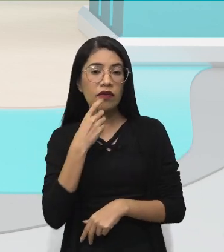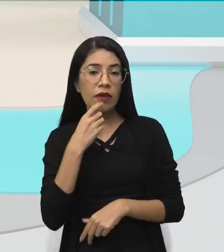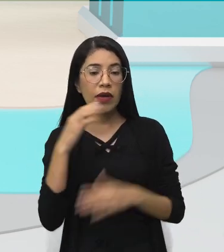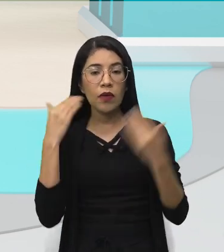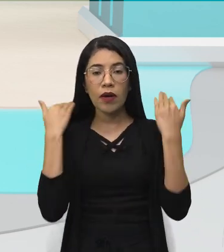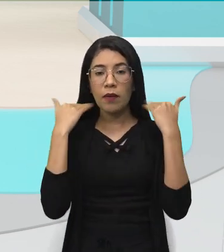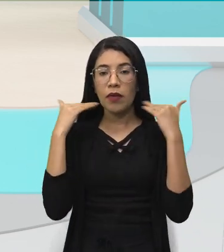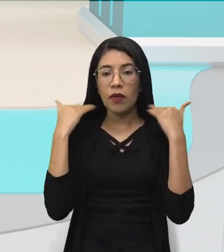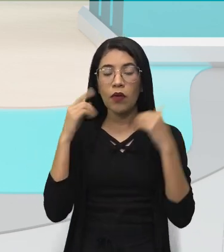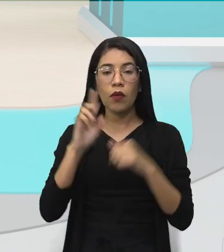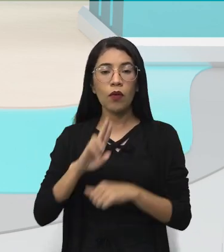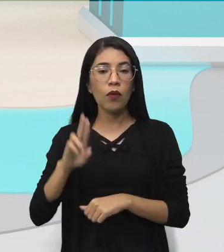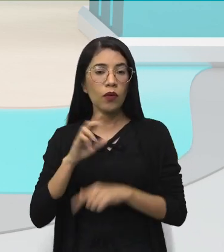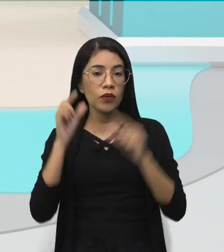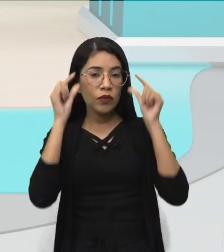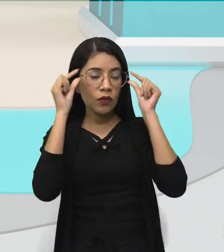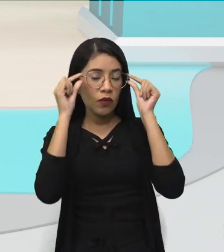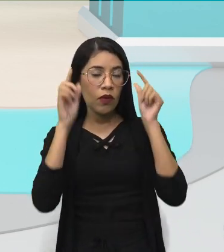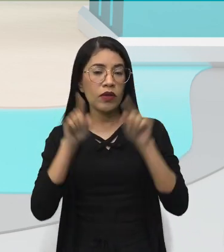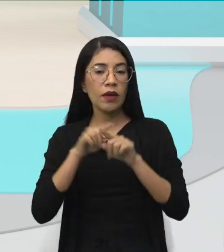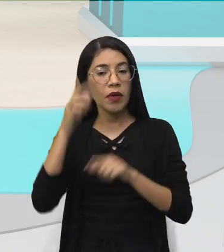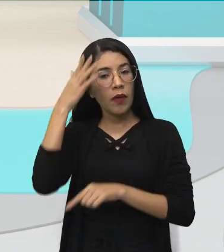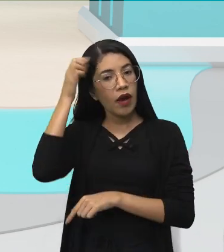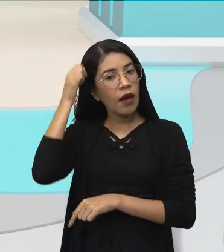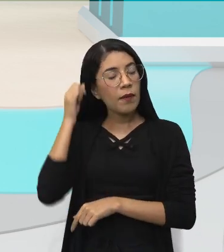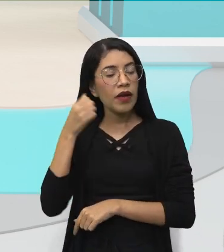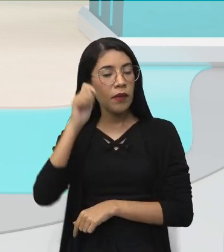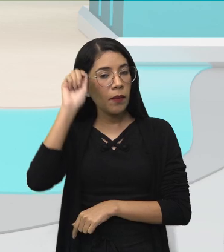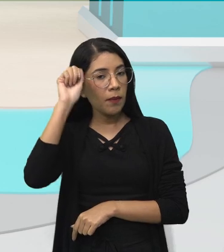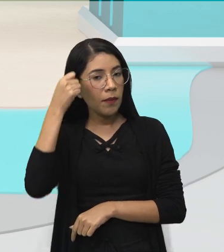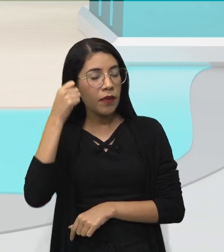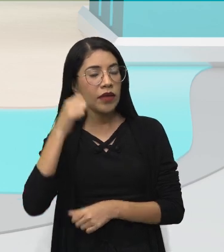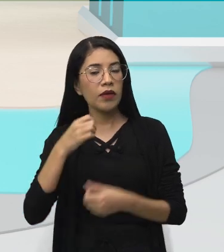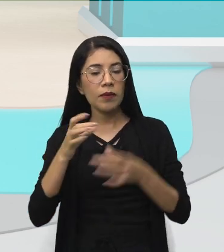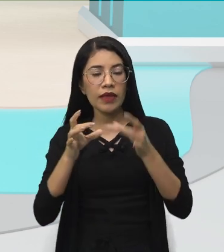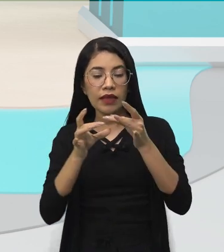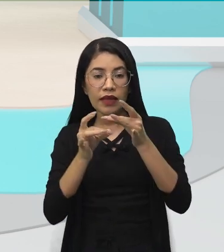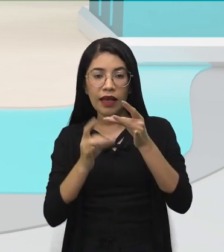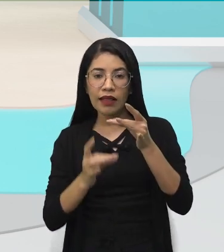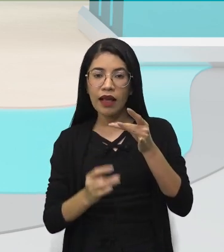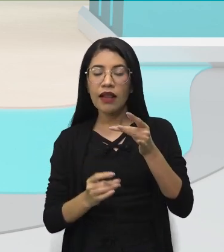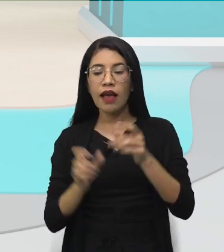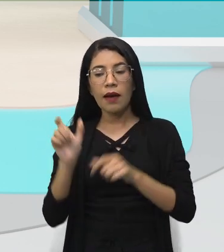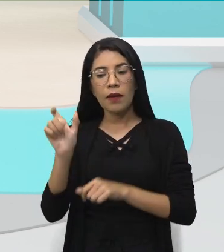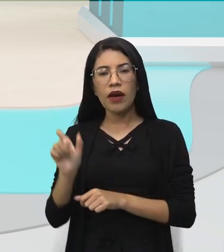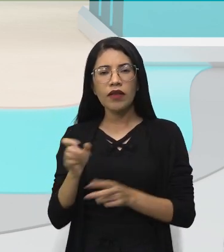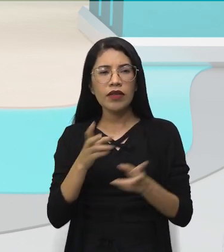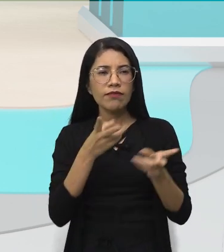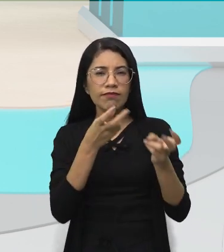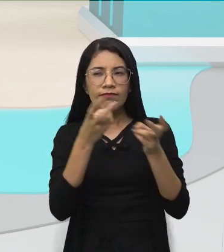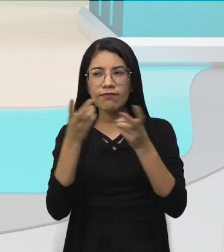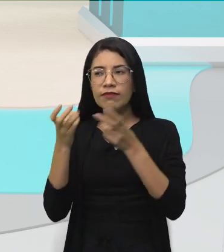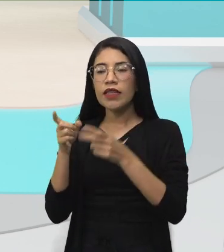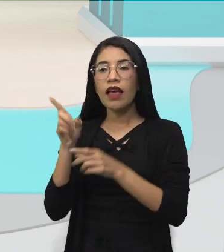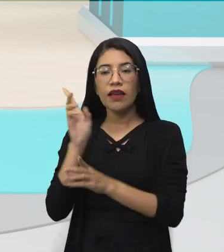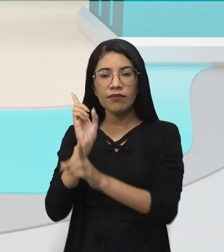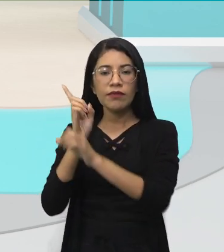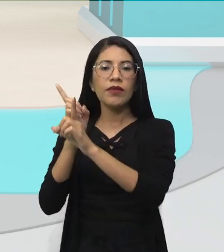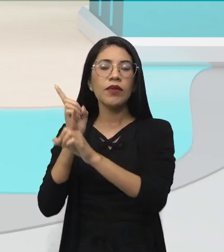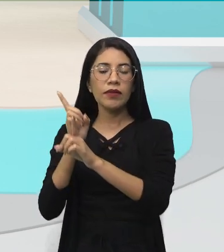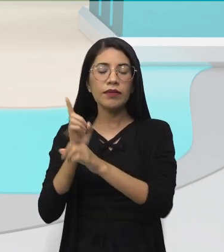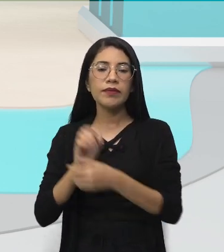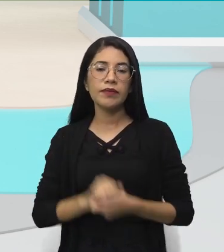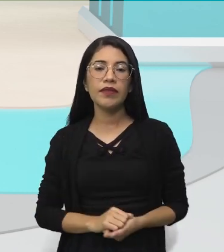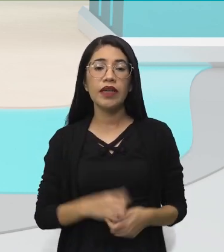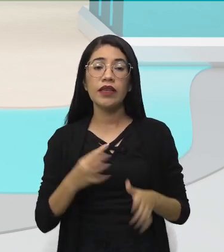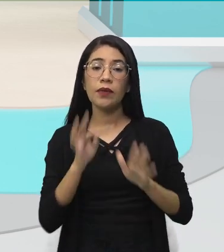é curto, eu uso óculos, cabelo é preto. Então, ela vai começar a descrever e aí você, entre as pessoas, tá ali ela, né?